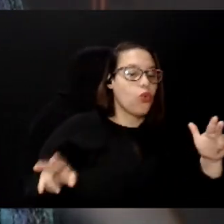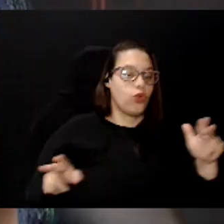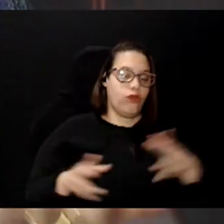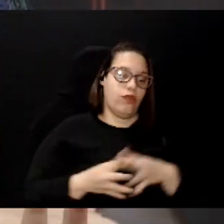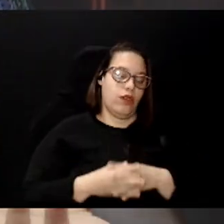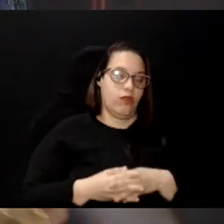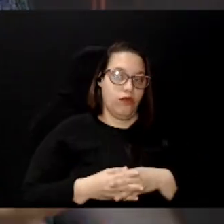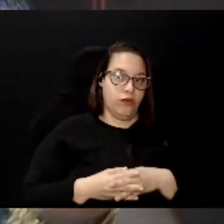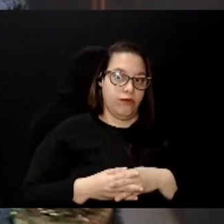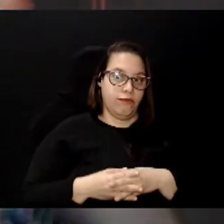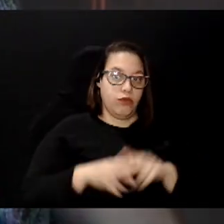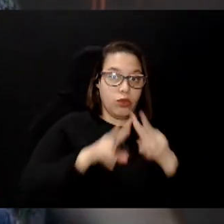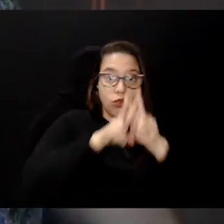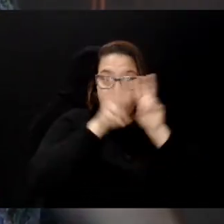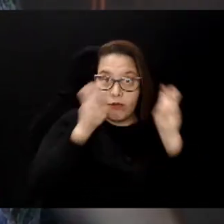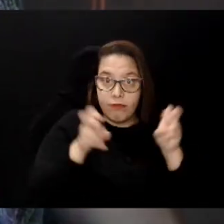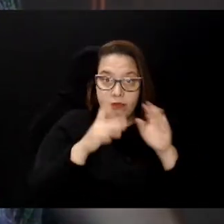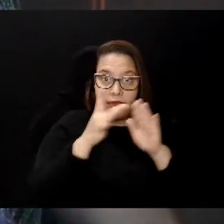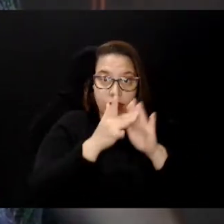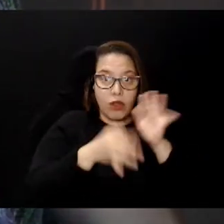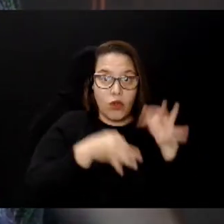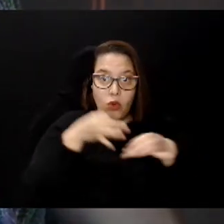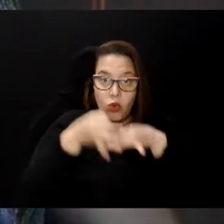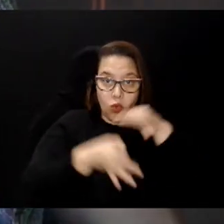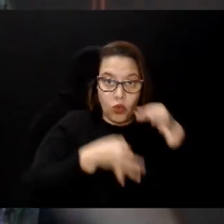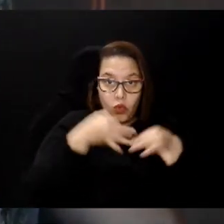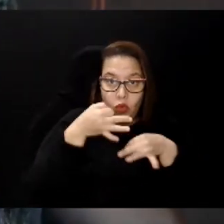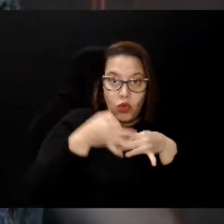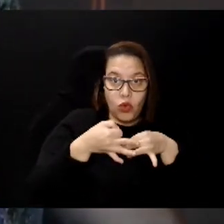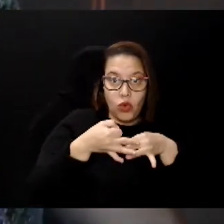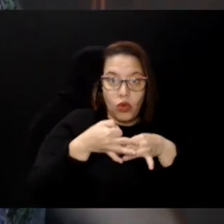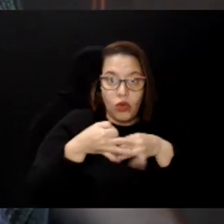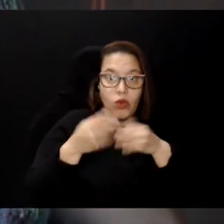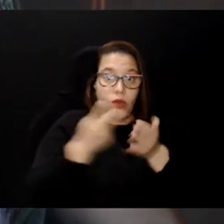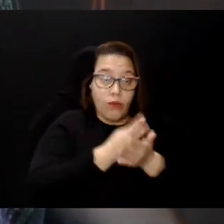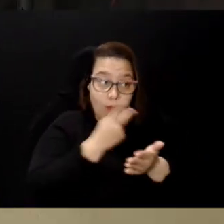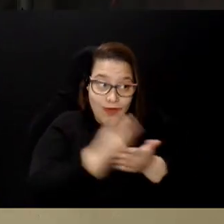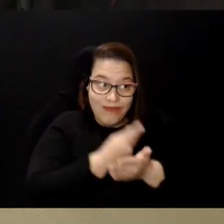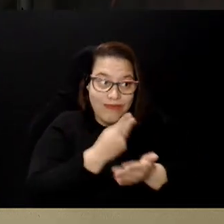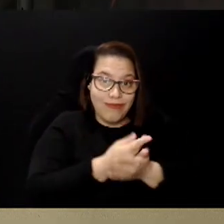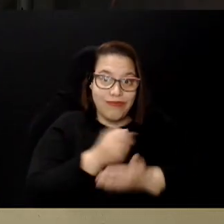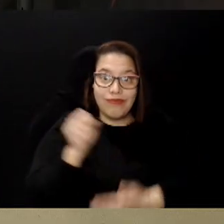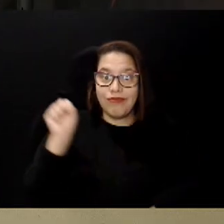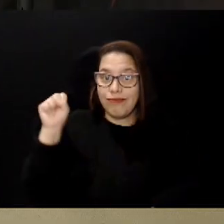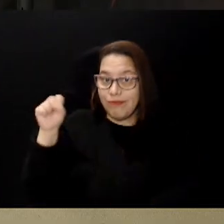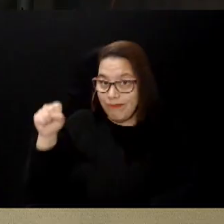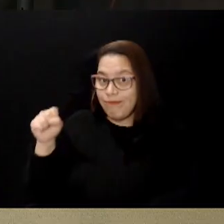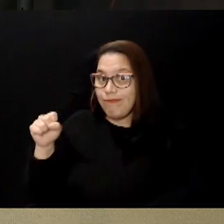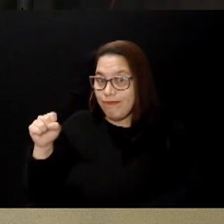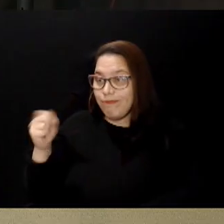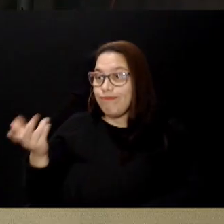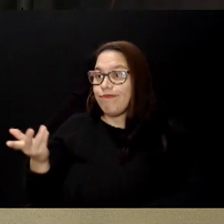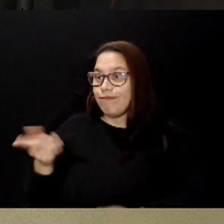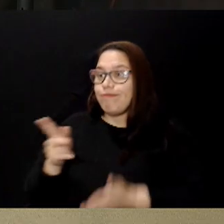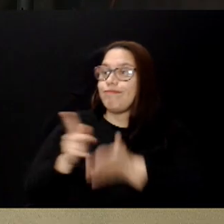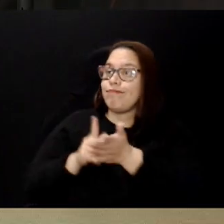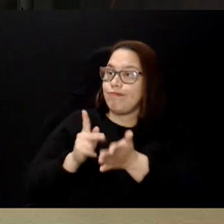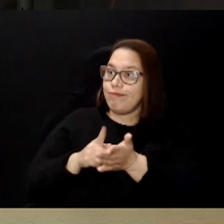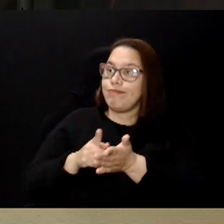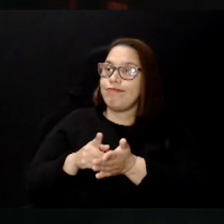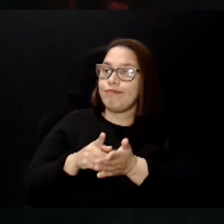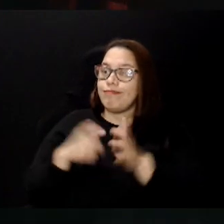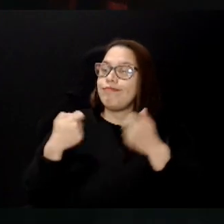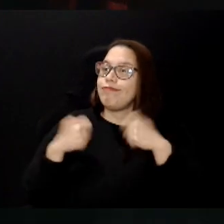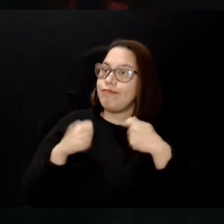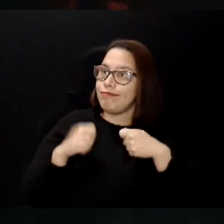assuntos, palpitar, mesmo que seja um palpite errado. Exatamente. Né? É verdade. A gente precisa pensar